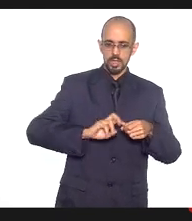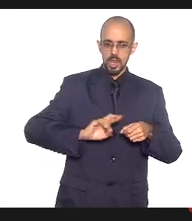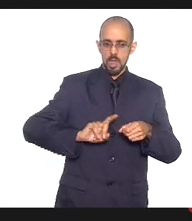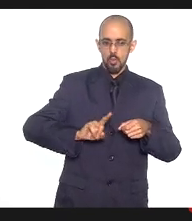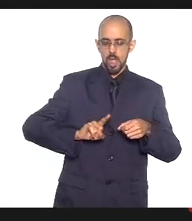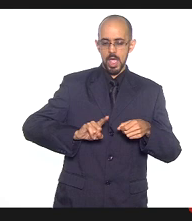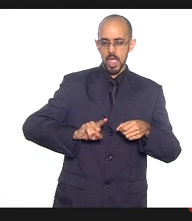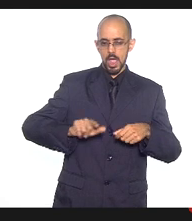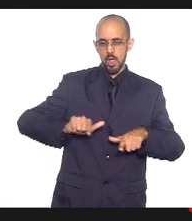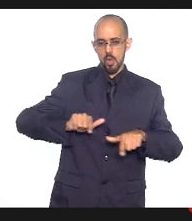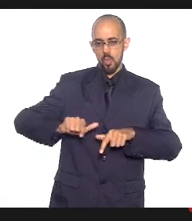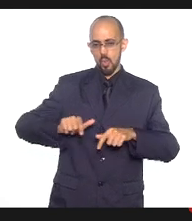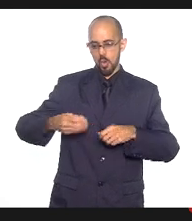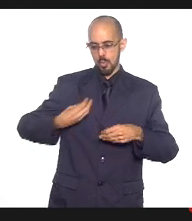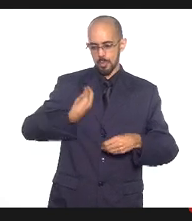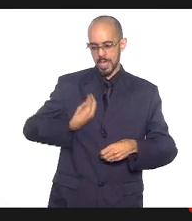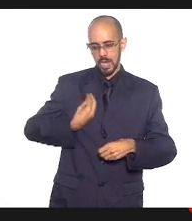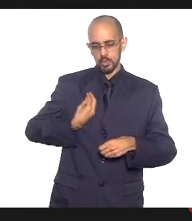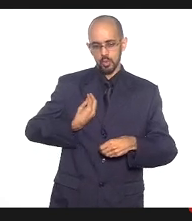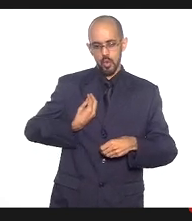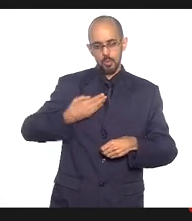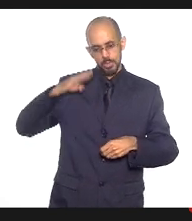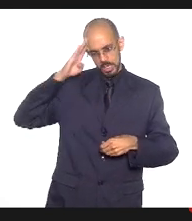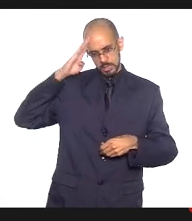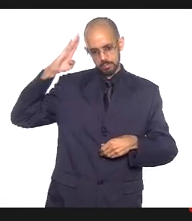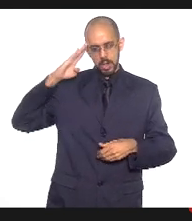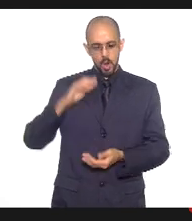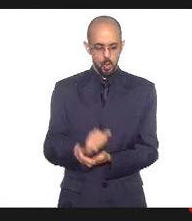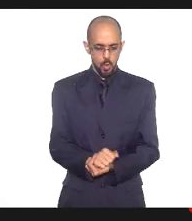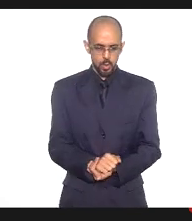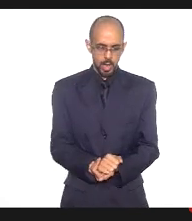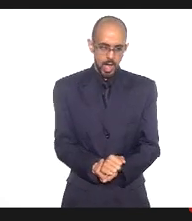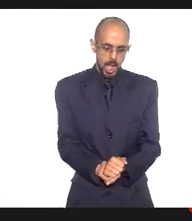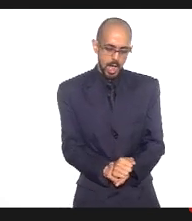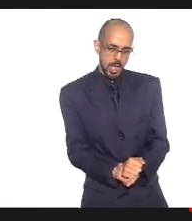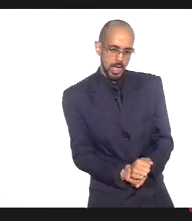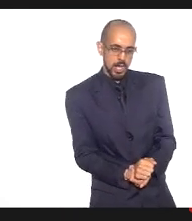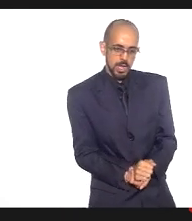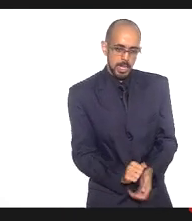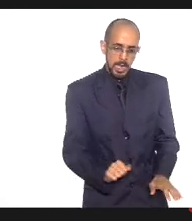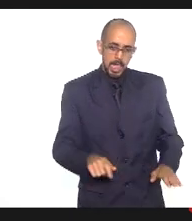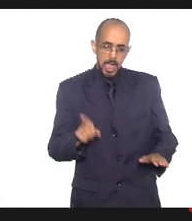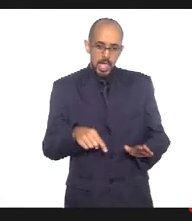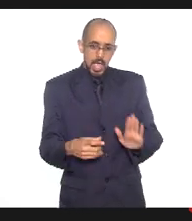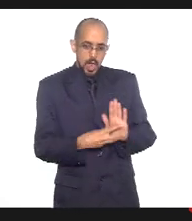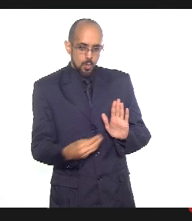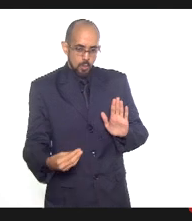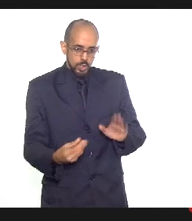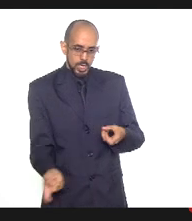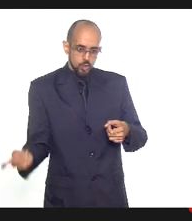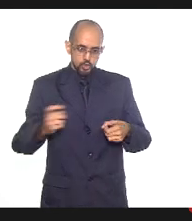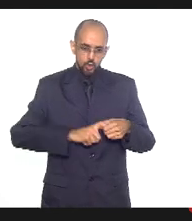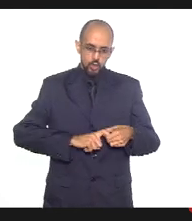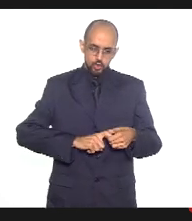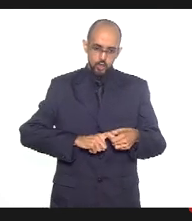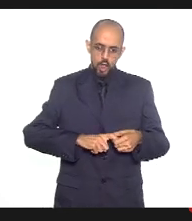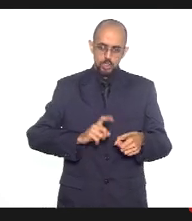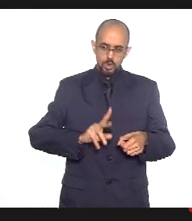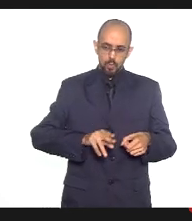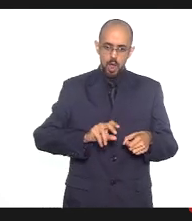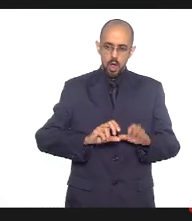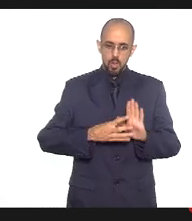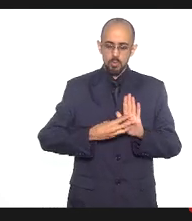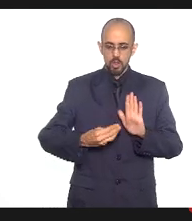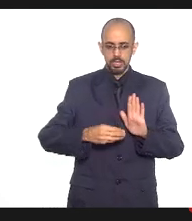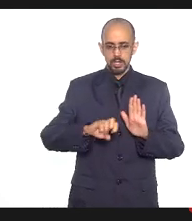em que a Petrogal Brasil não é o operador, né? É o modelo de consórcio, que a Shell já teve a